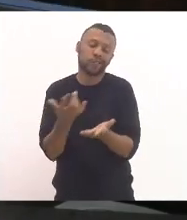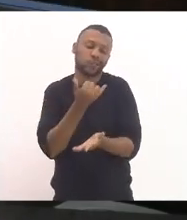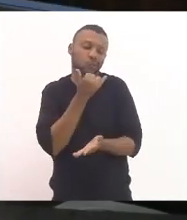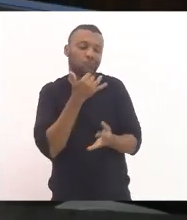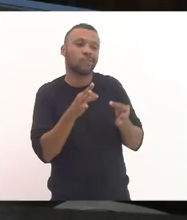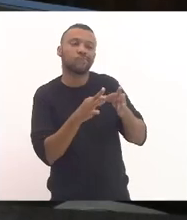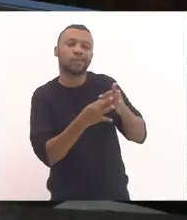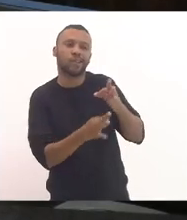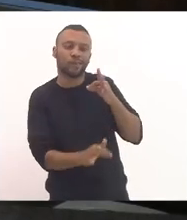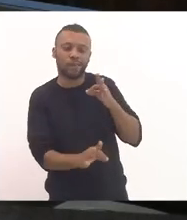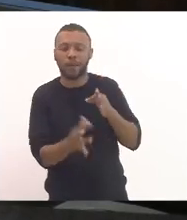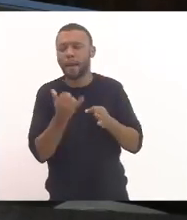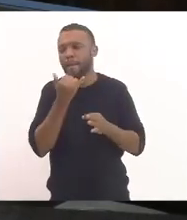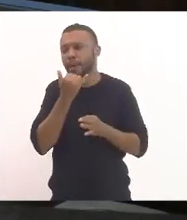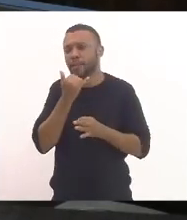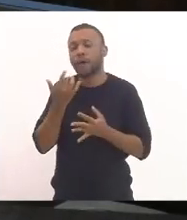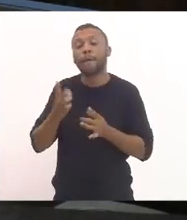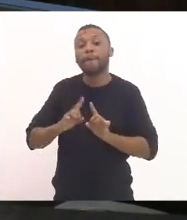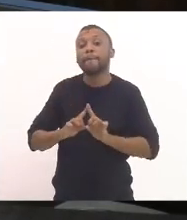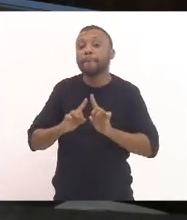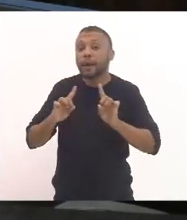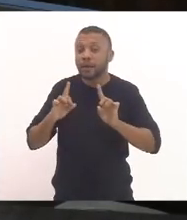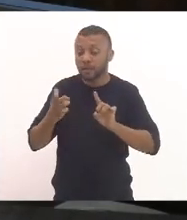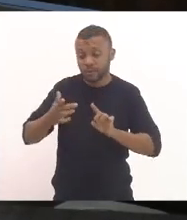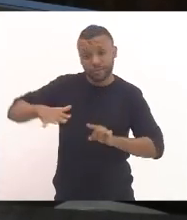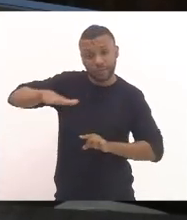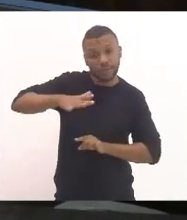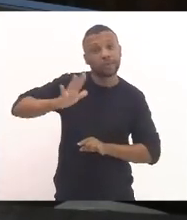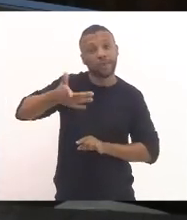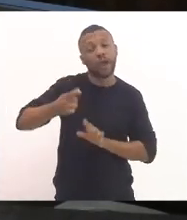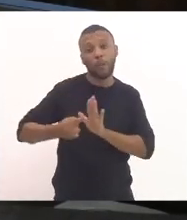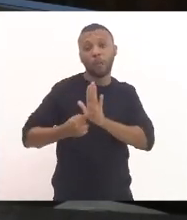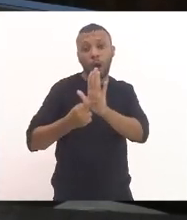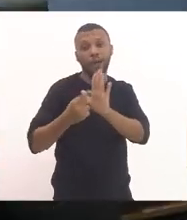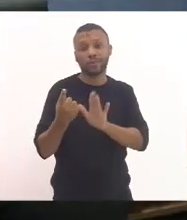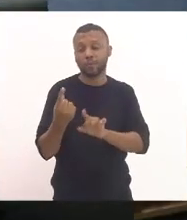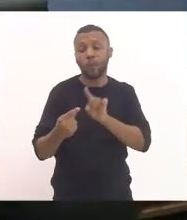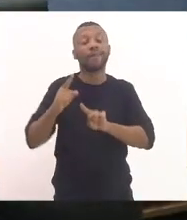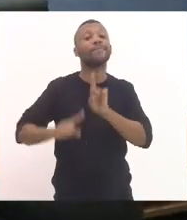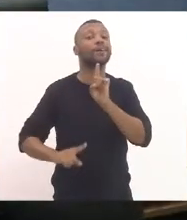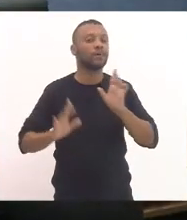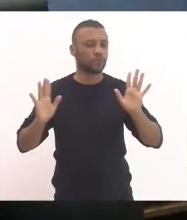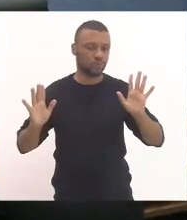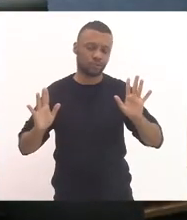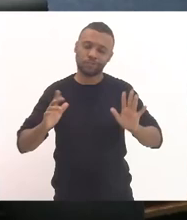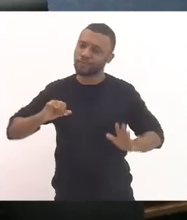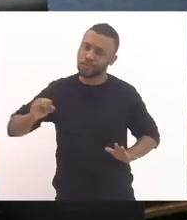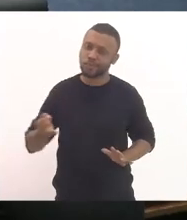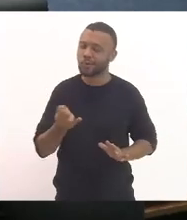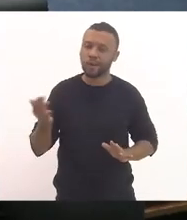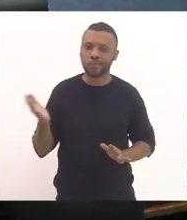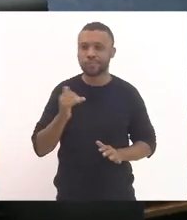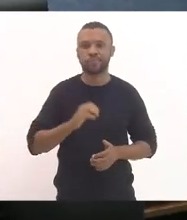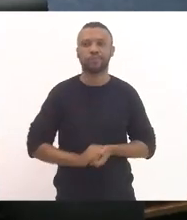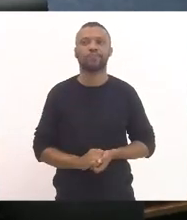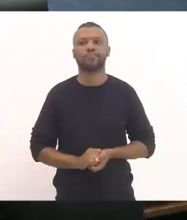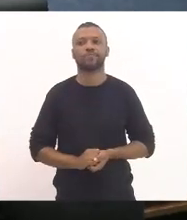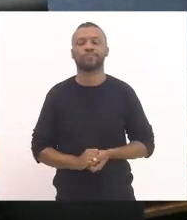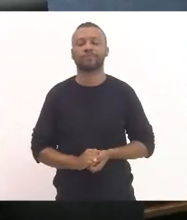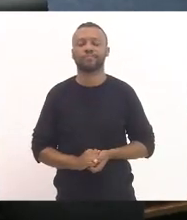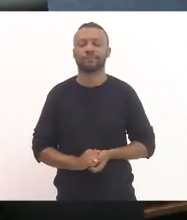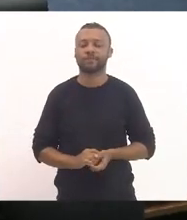Rodrigo estender a perdão perdão macho Só que já uma evolução eu acho embora Vão tudo posso para